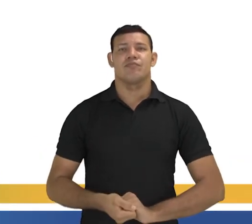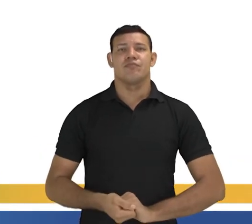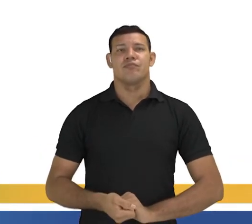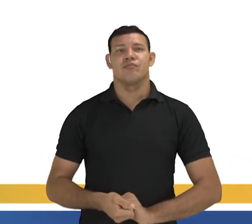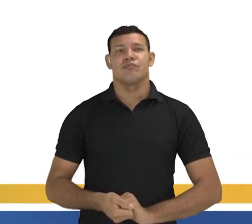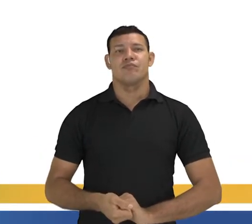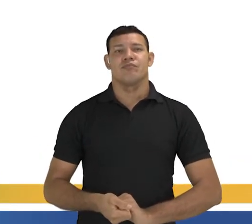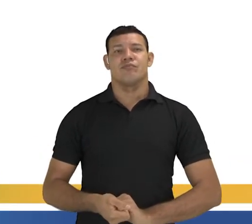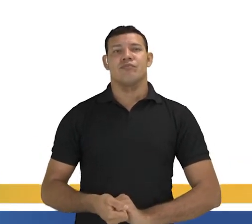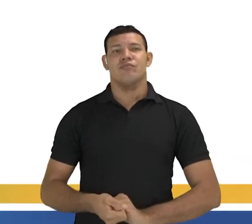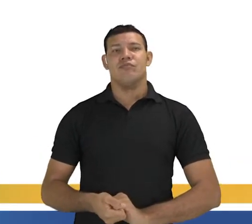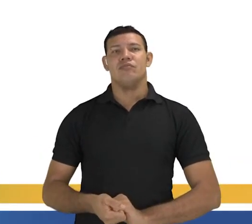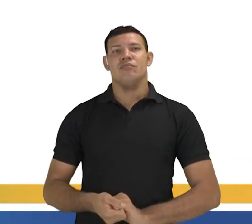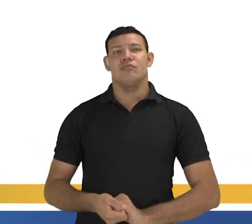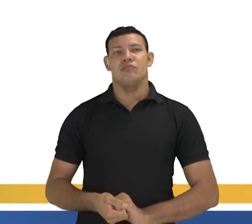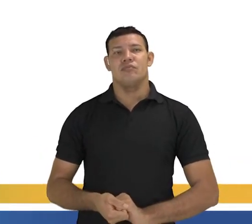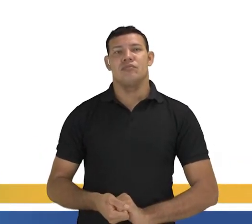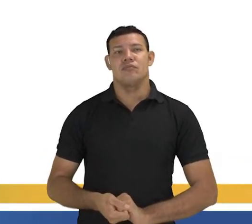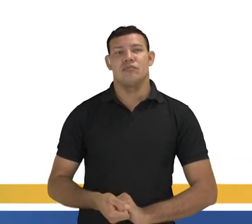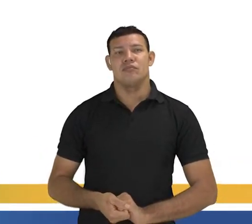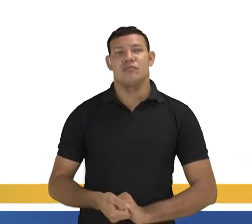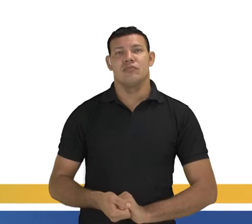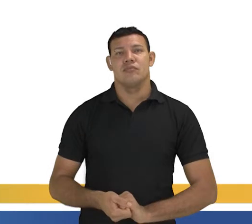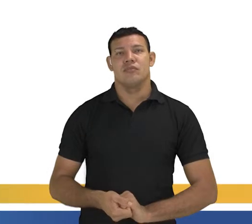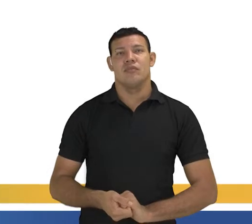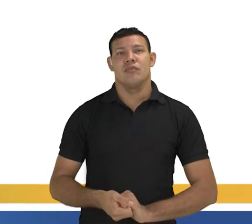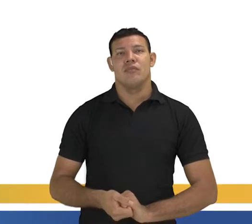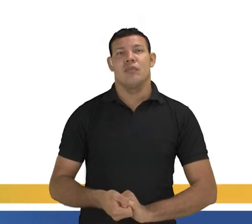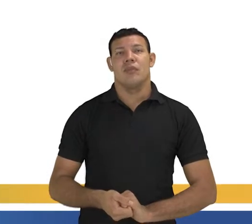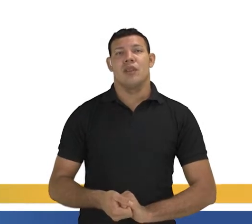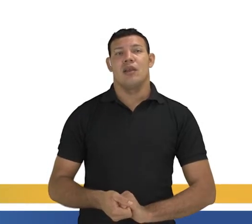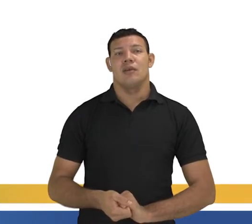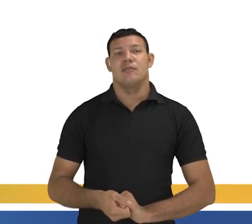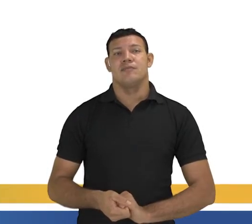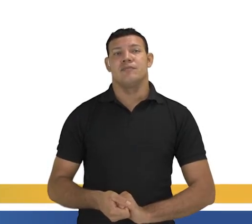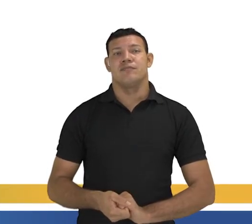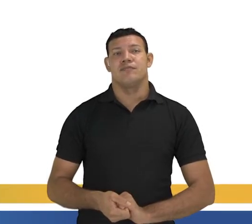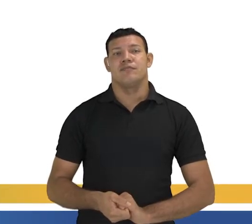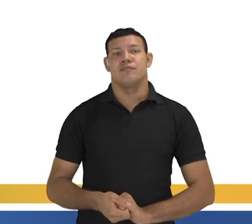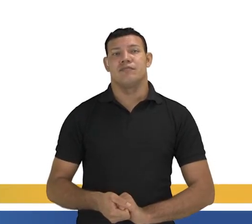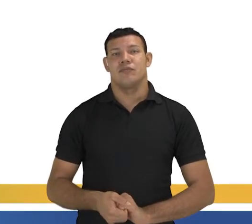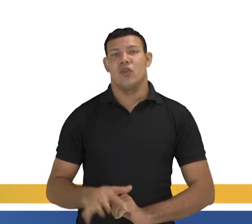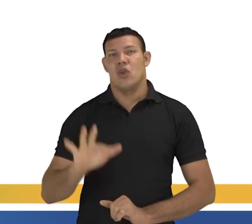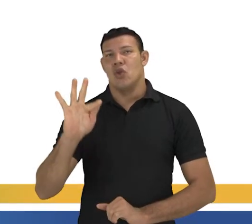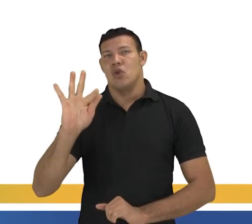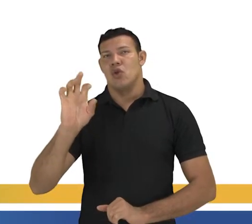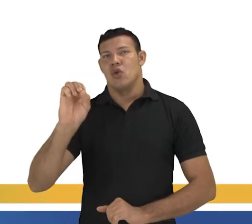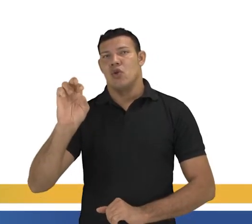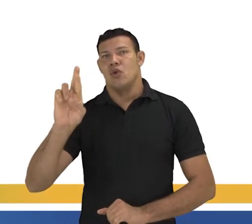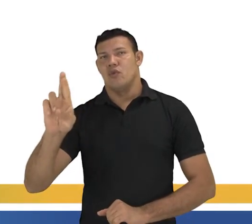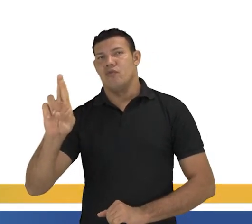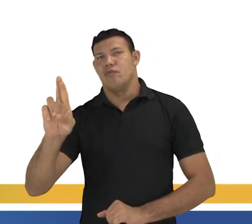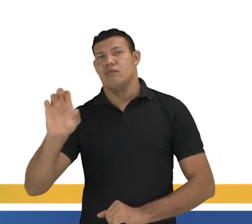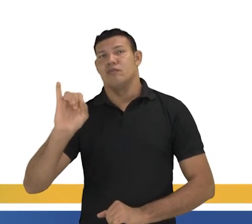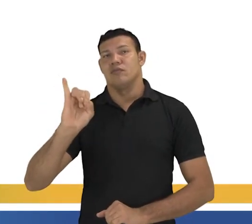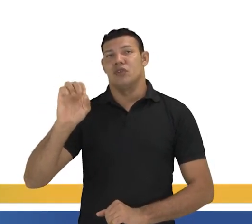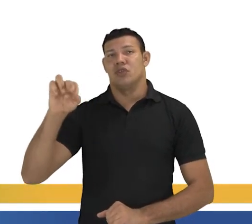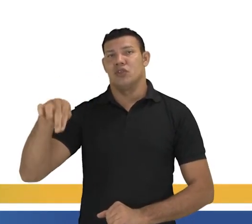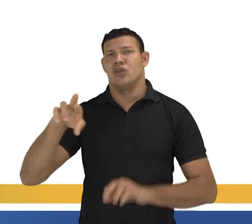tempo. Mas use in apenas em declarações negativas. A diferença entre for e in, porque o